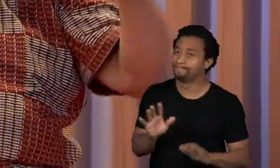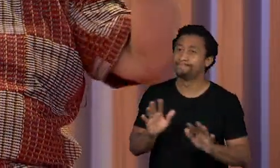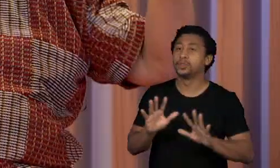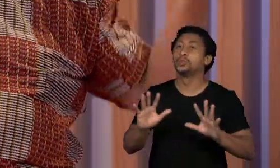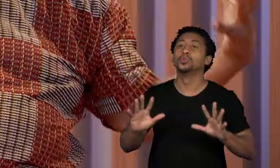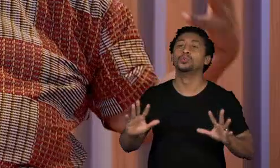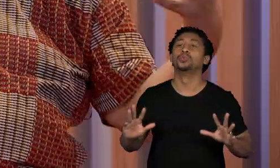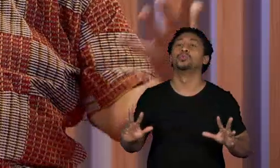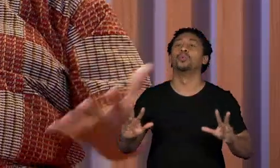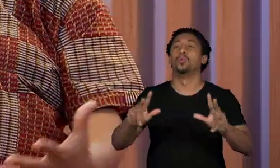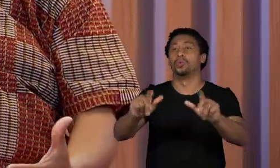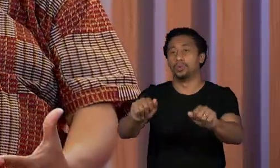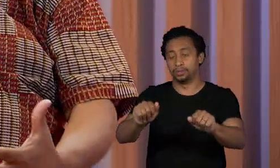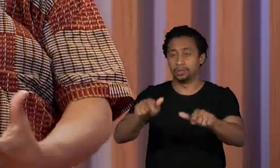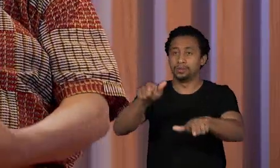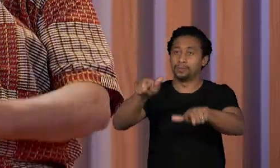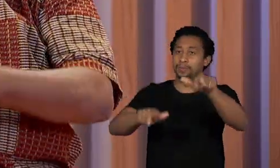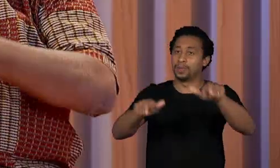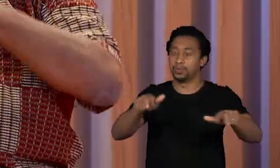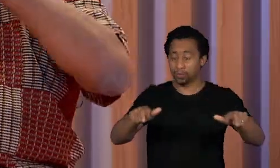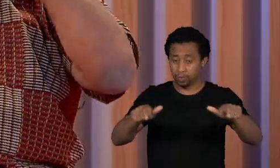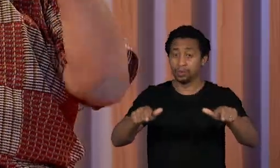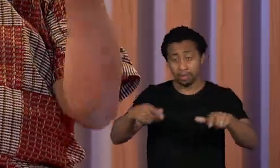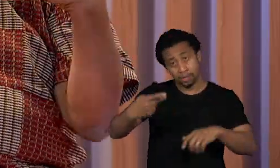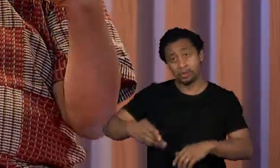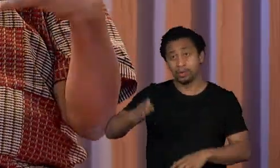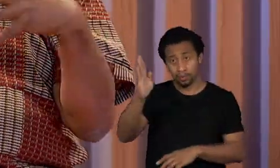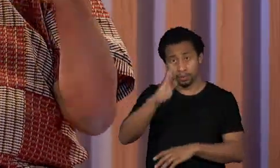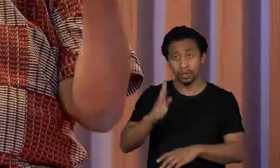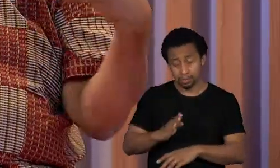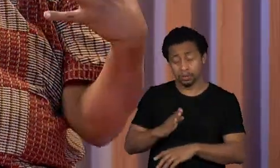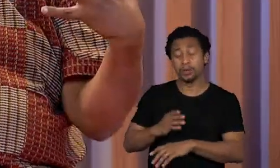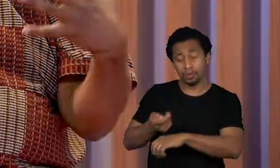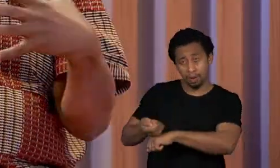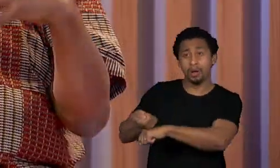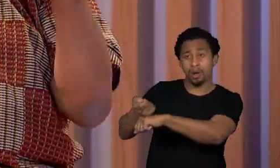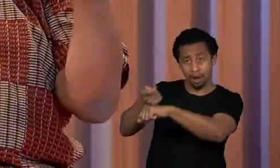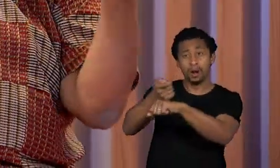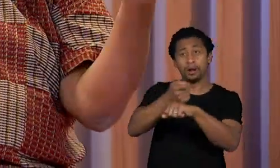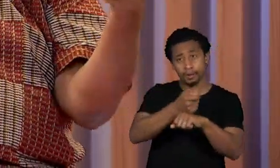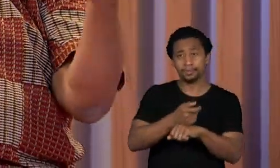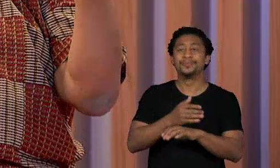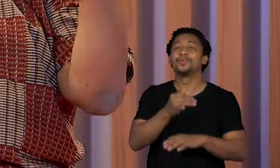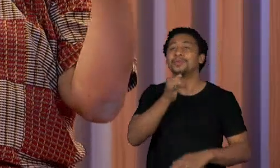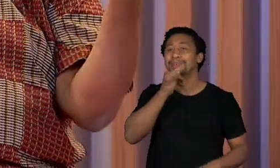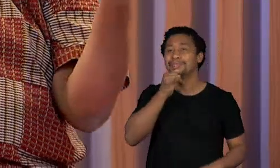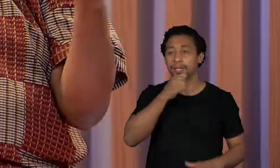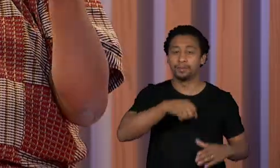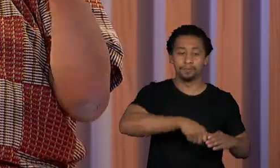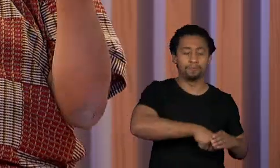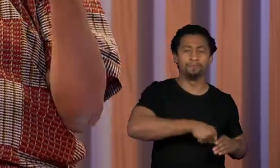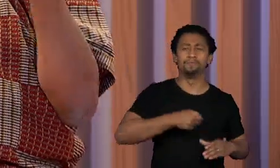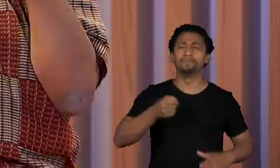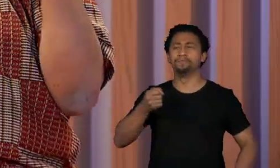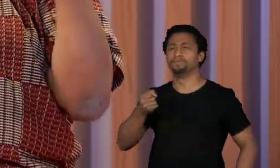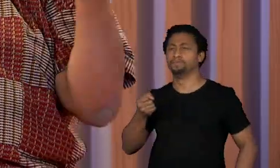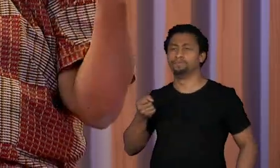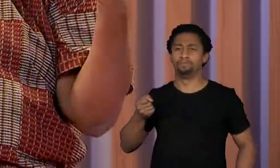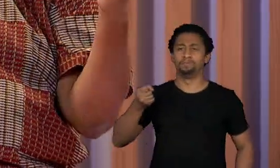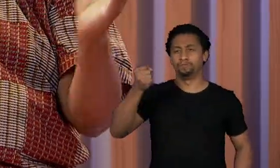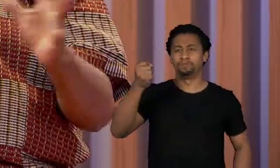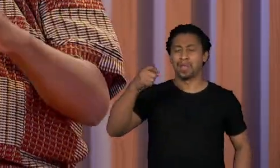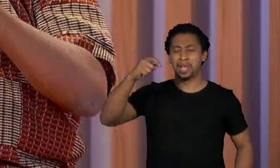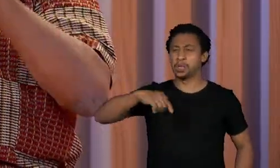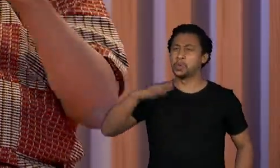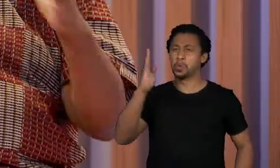Todos nesse país foram enganados, né? Quando você diz, por exemplo, que a independência do Brasil foi de forma